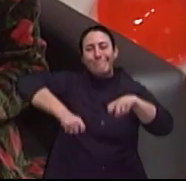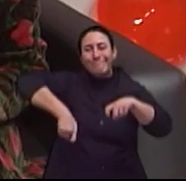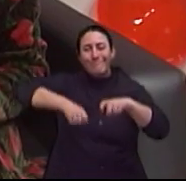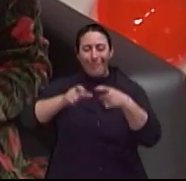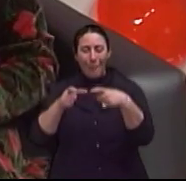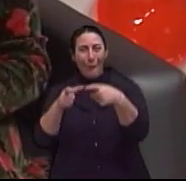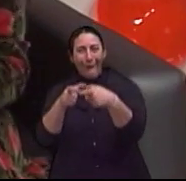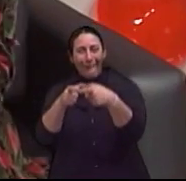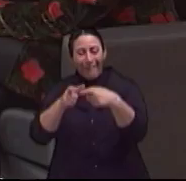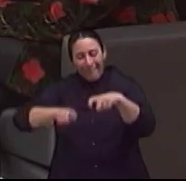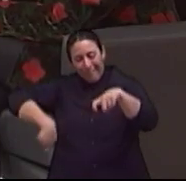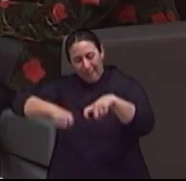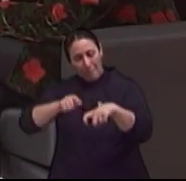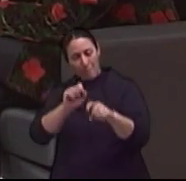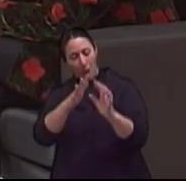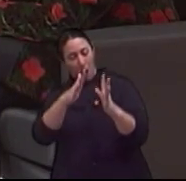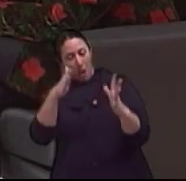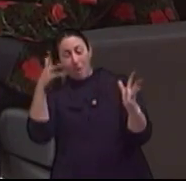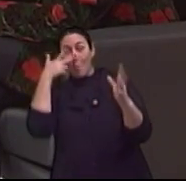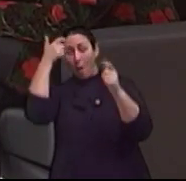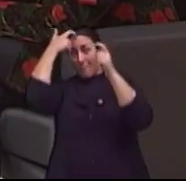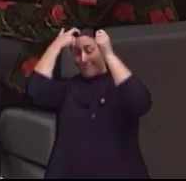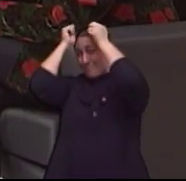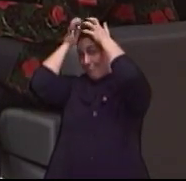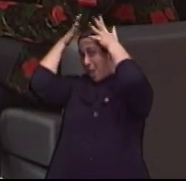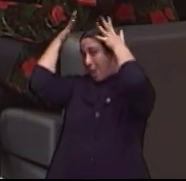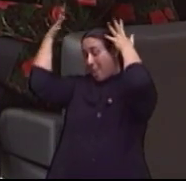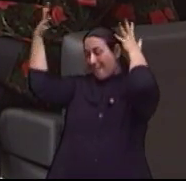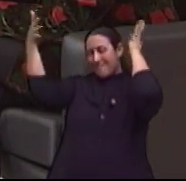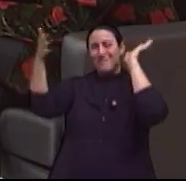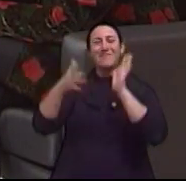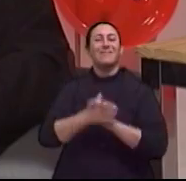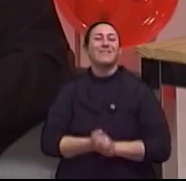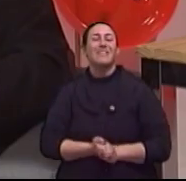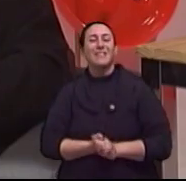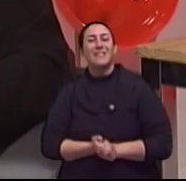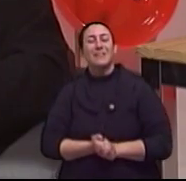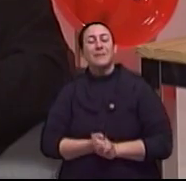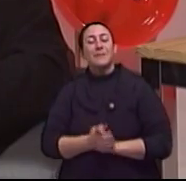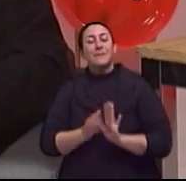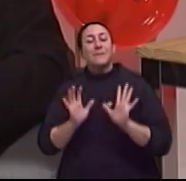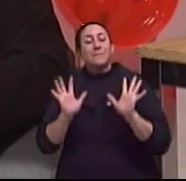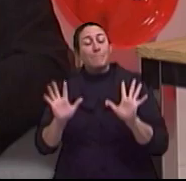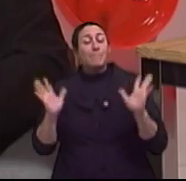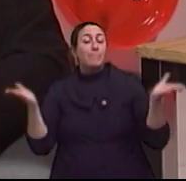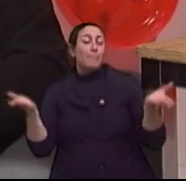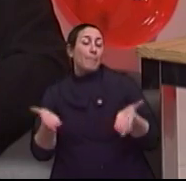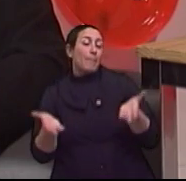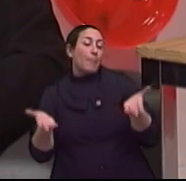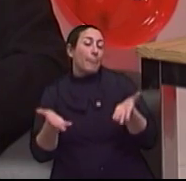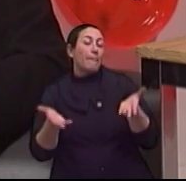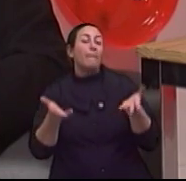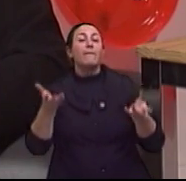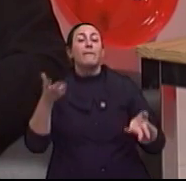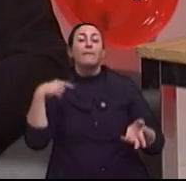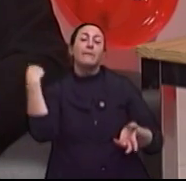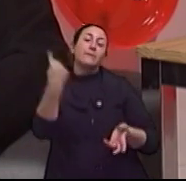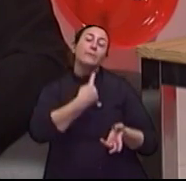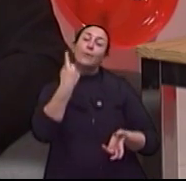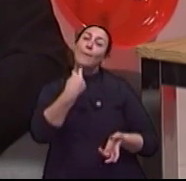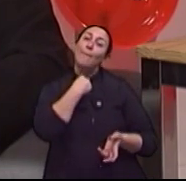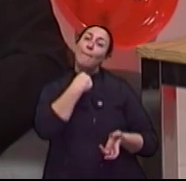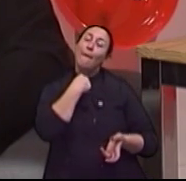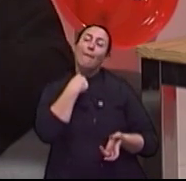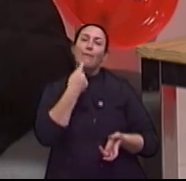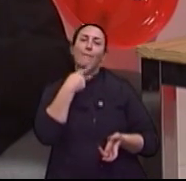brilhosa sabe é na verdade né Isabel hoje a gente não pode alegar a